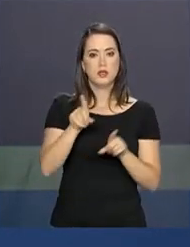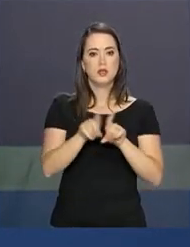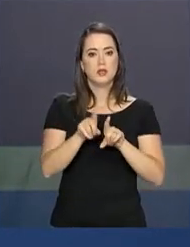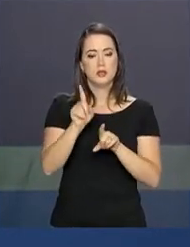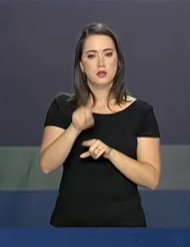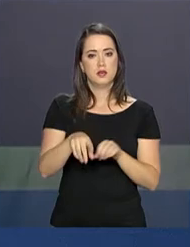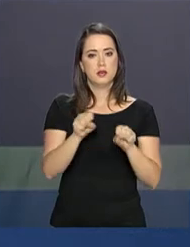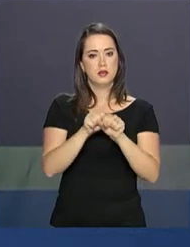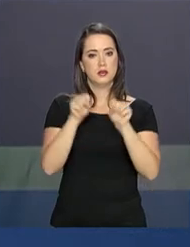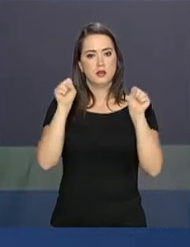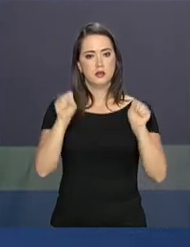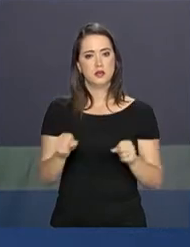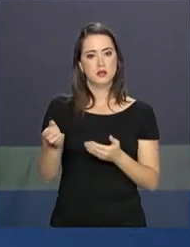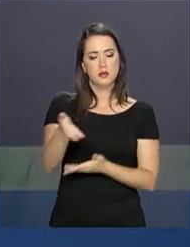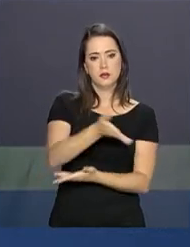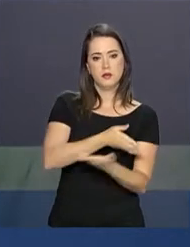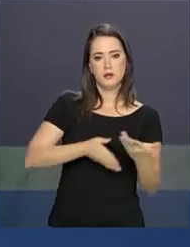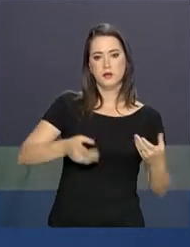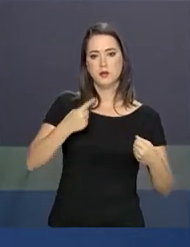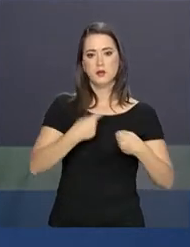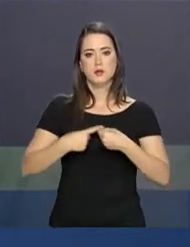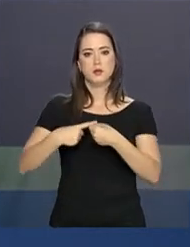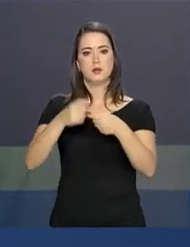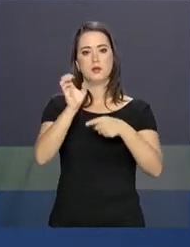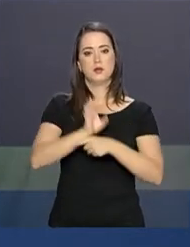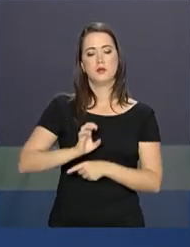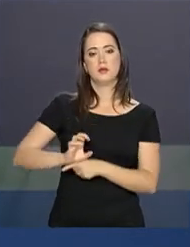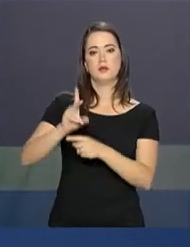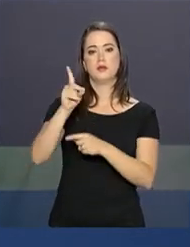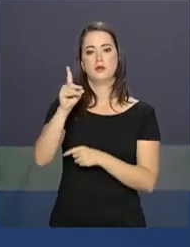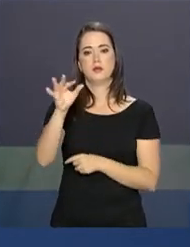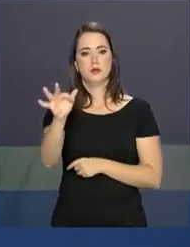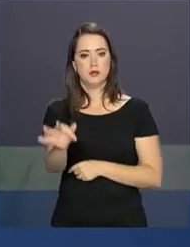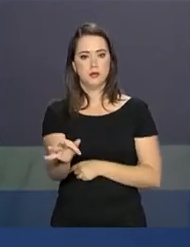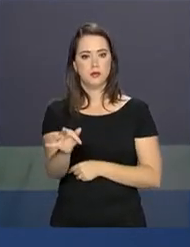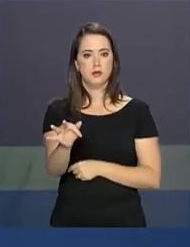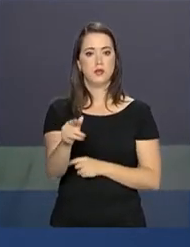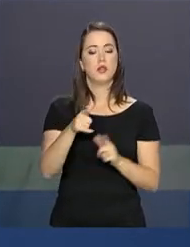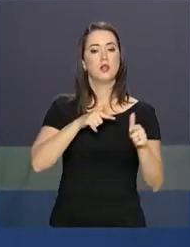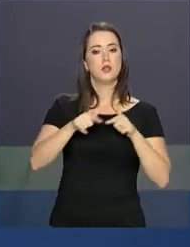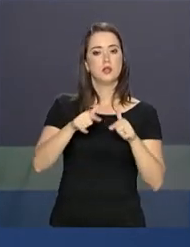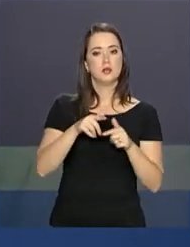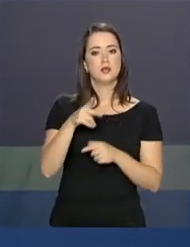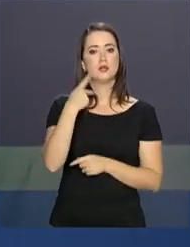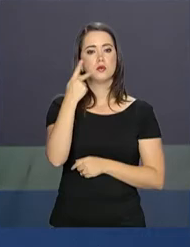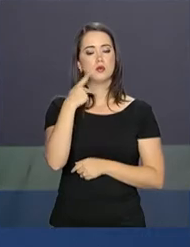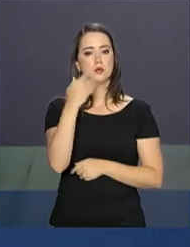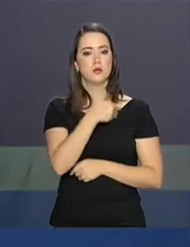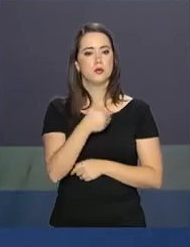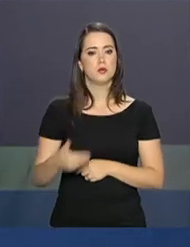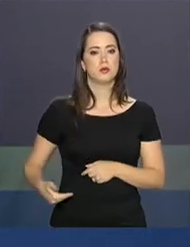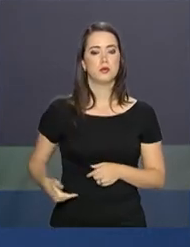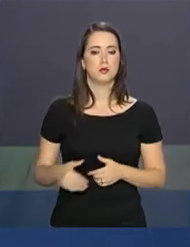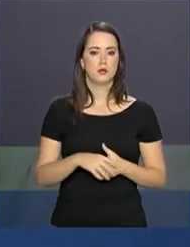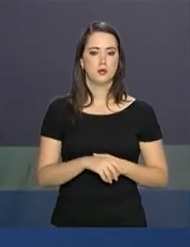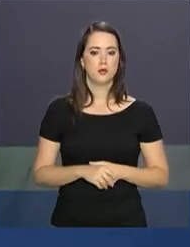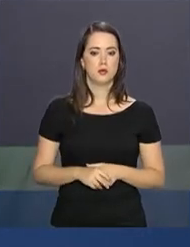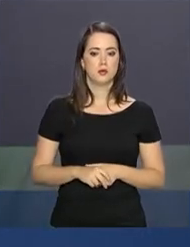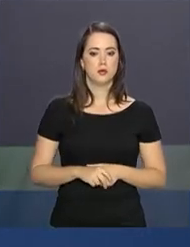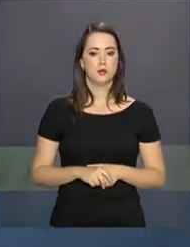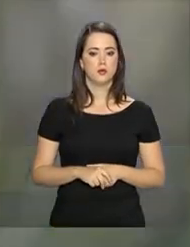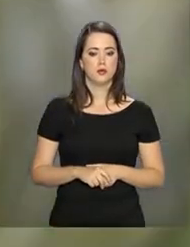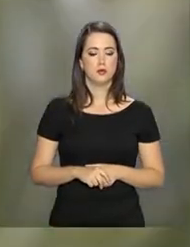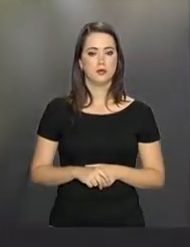conta também com um sistema que vai envolver municípios estados e distrito federal na execução de políticas públicas